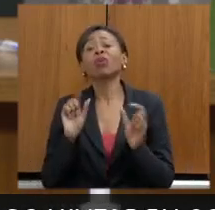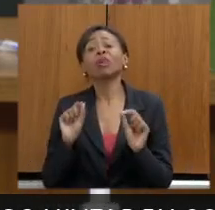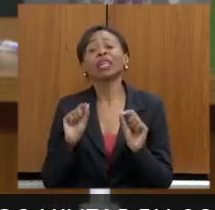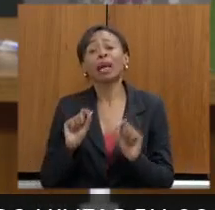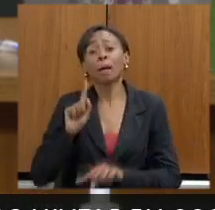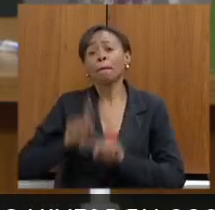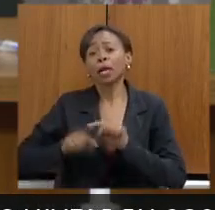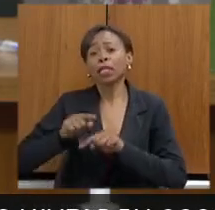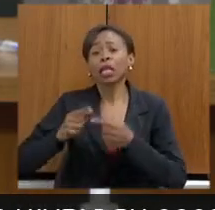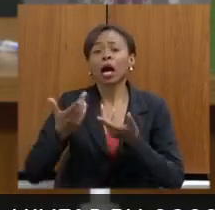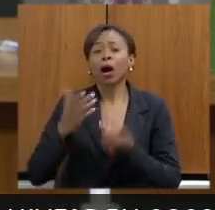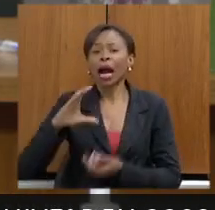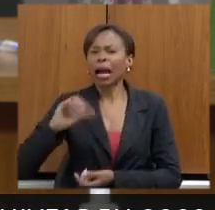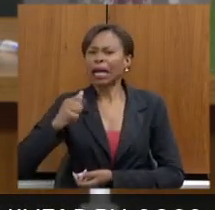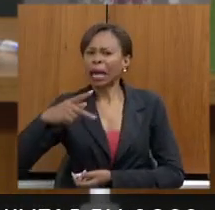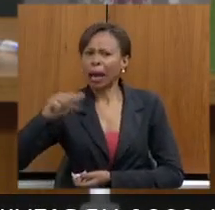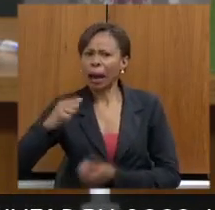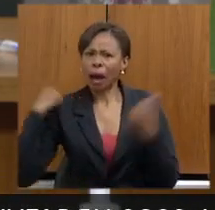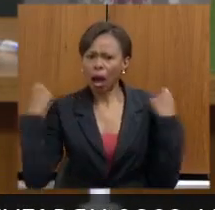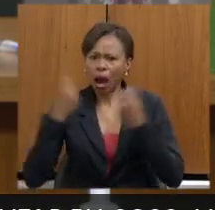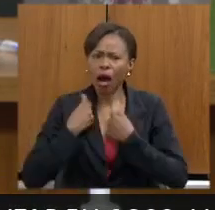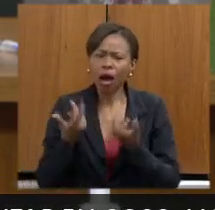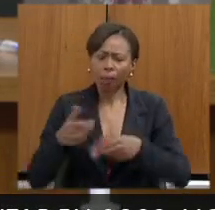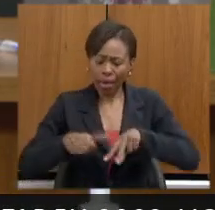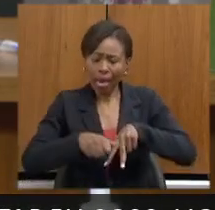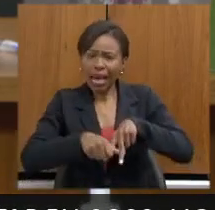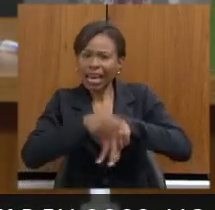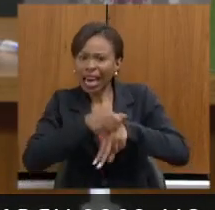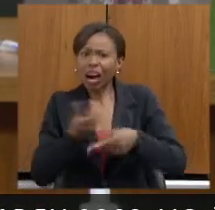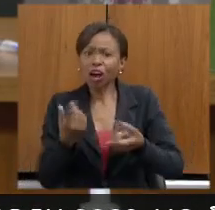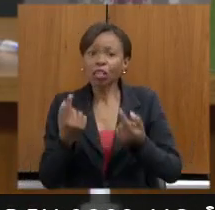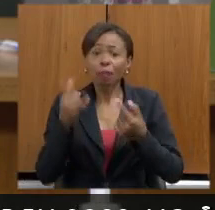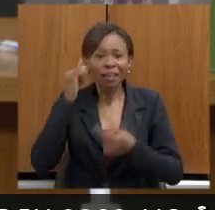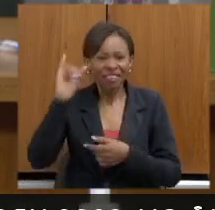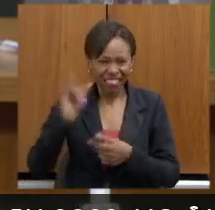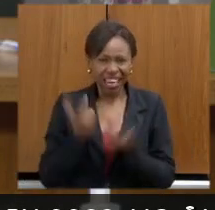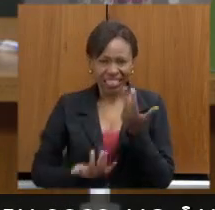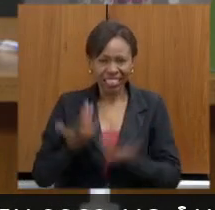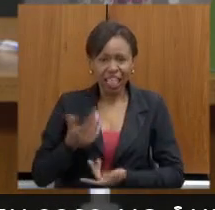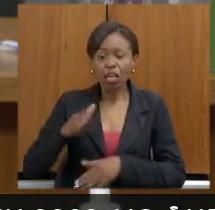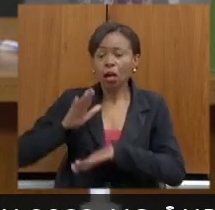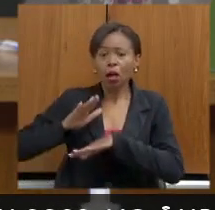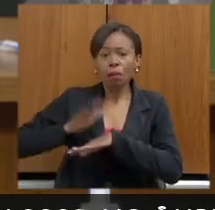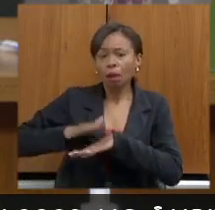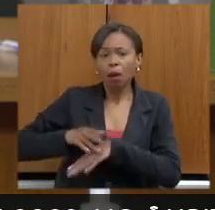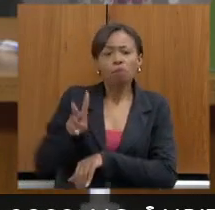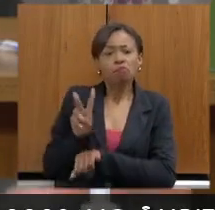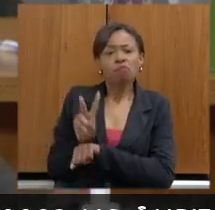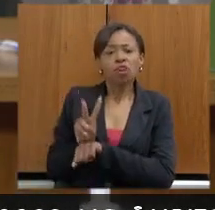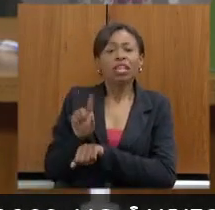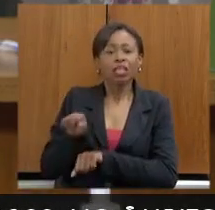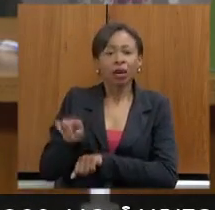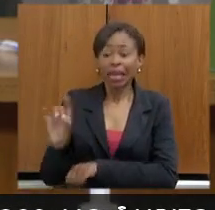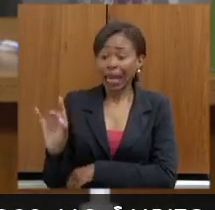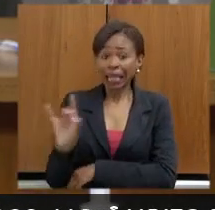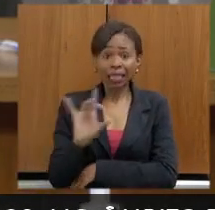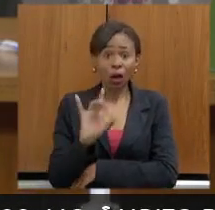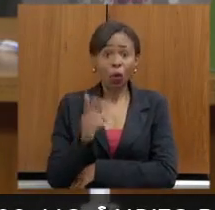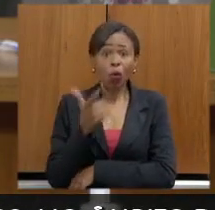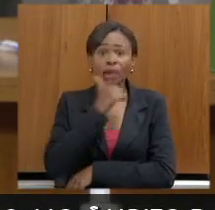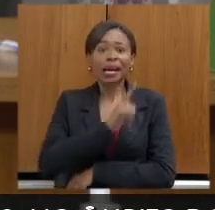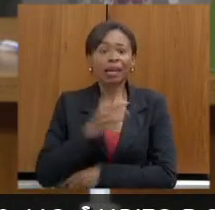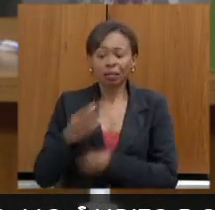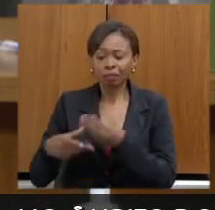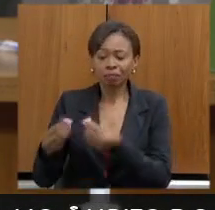capa de calça de combate a incêndio para sua própria proteção e isso é fundamental essa é a primeira